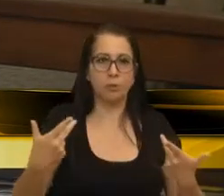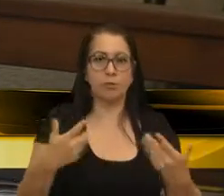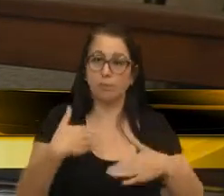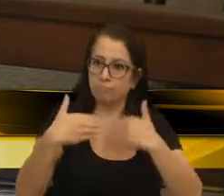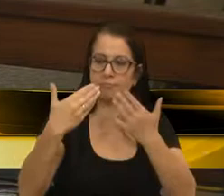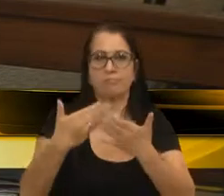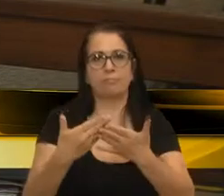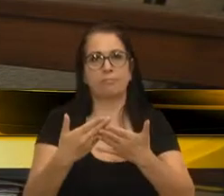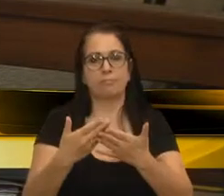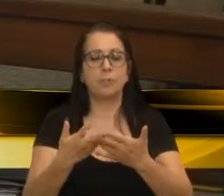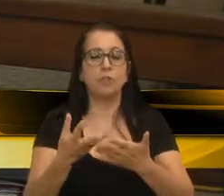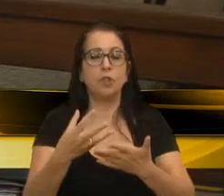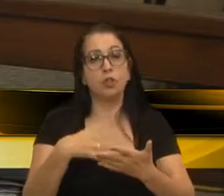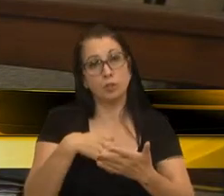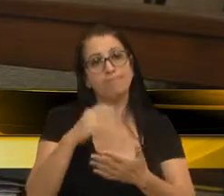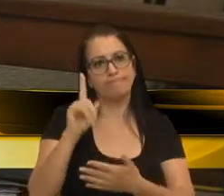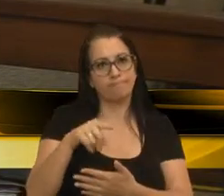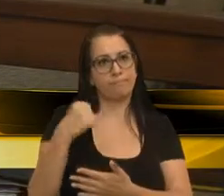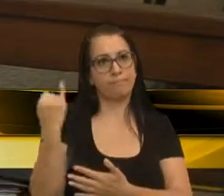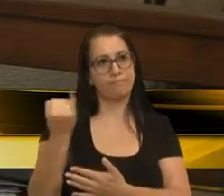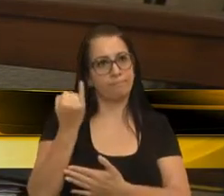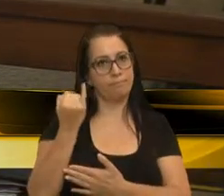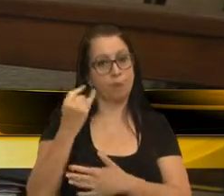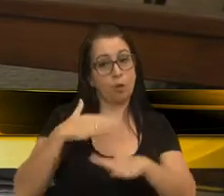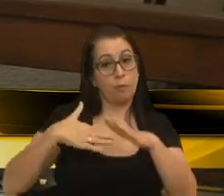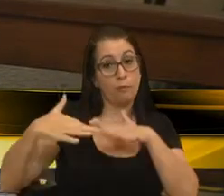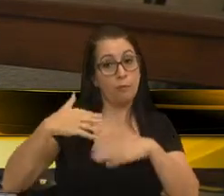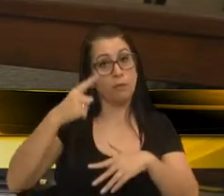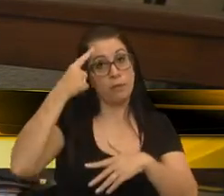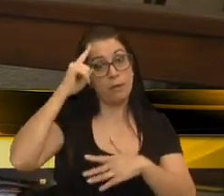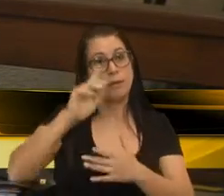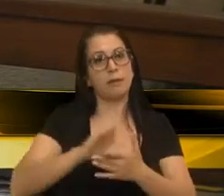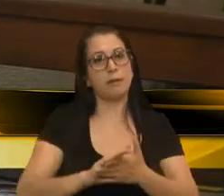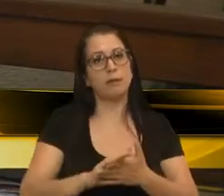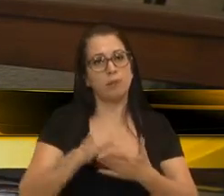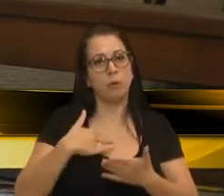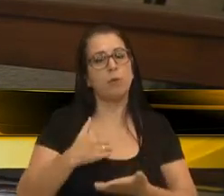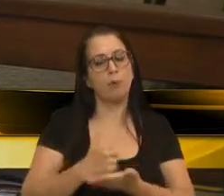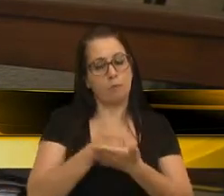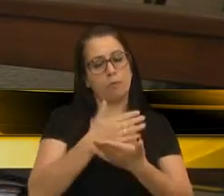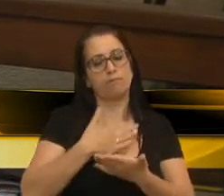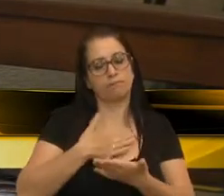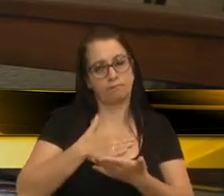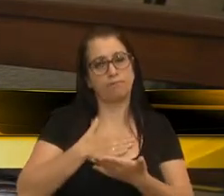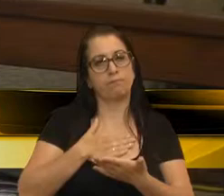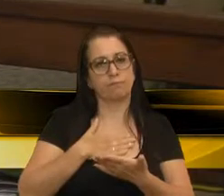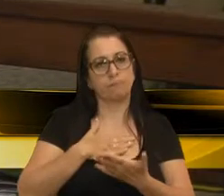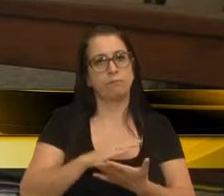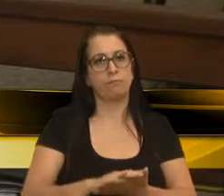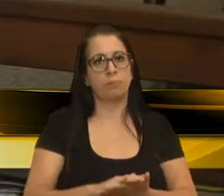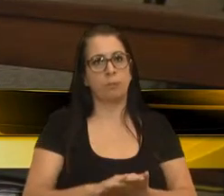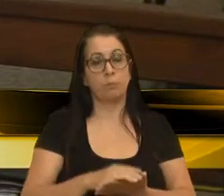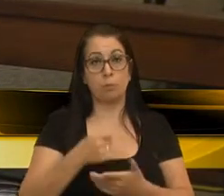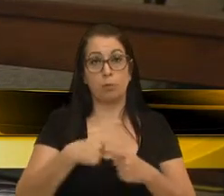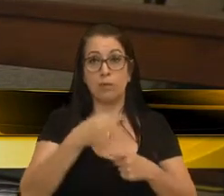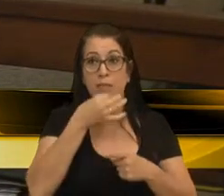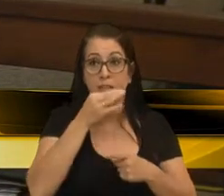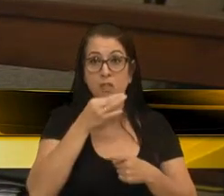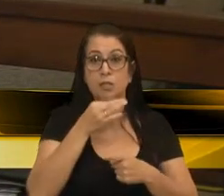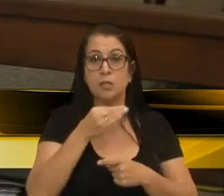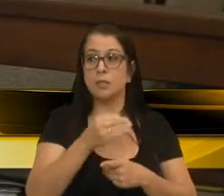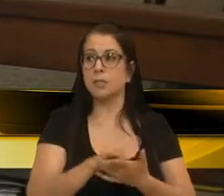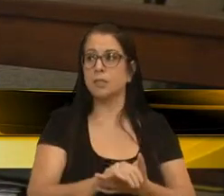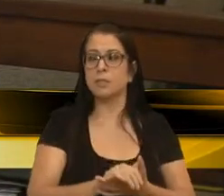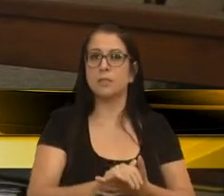andar. Mas, de qualquer maneira, é importante o movimento, a iniciativa, e conte com o apoio desse vereador, porque Caxias há